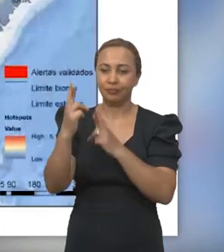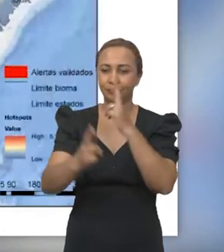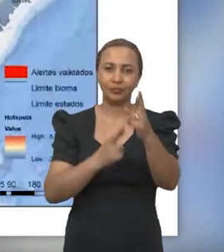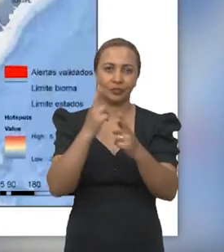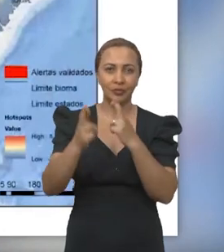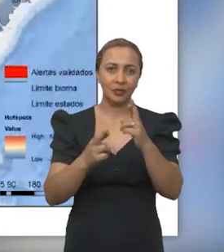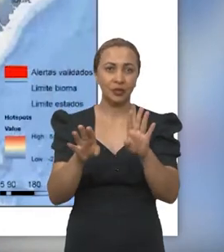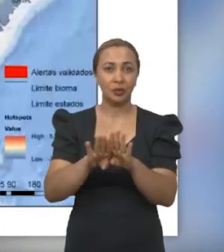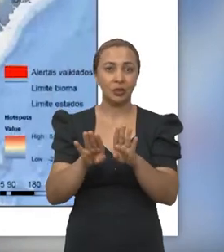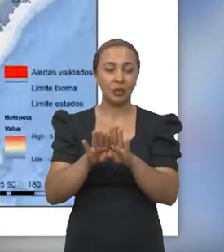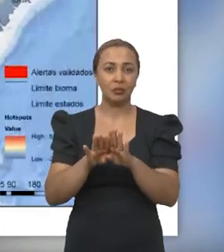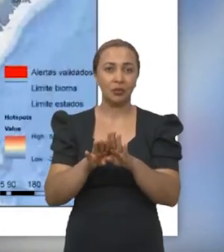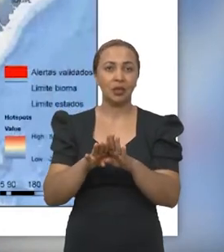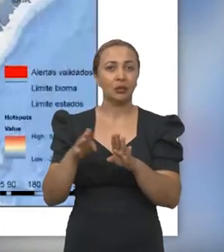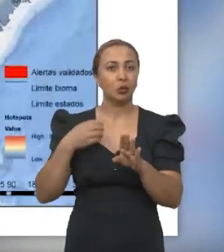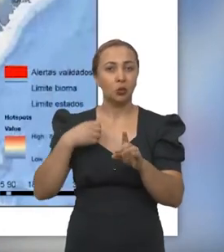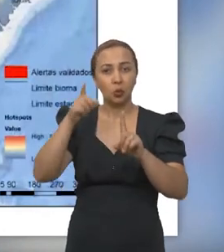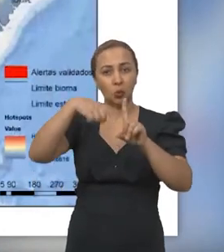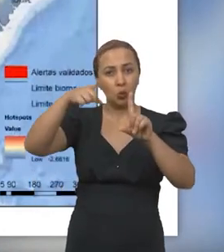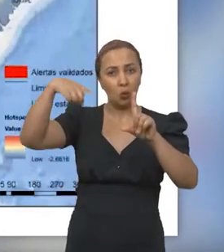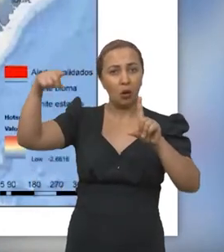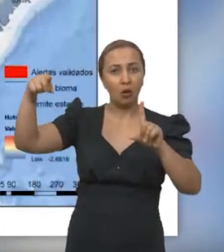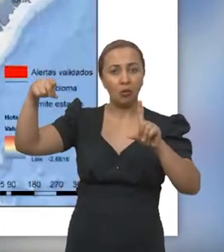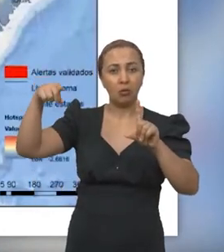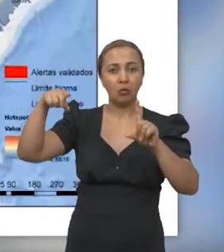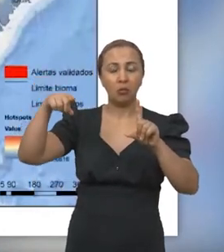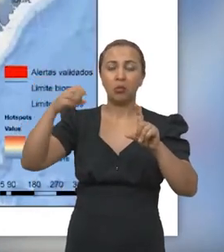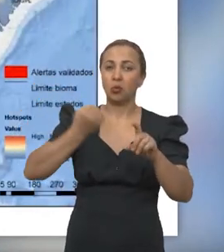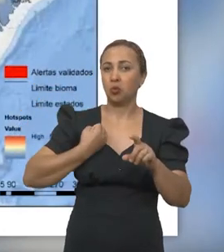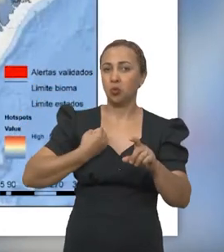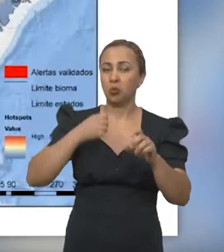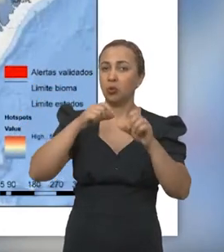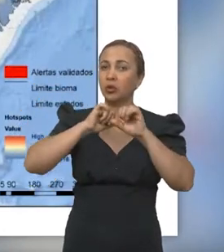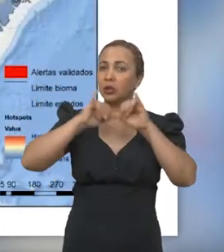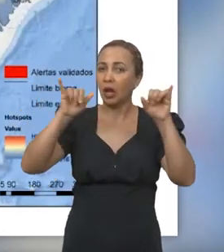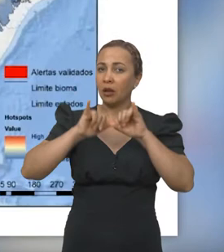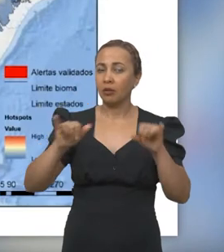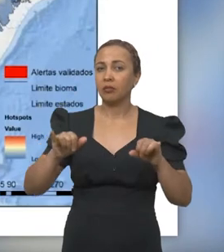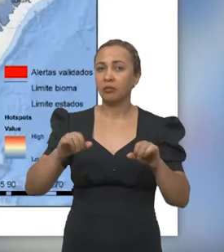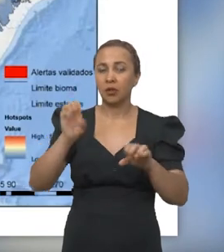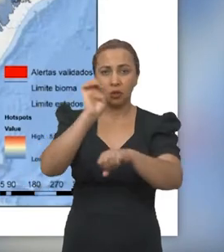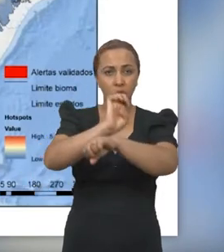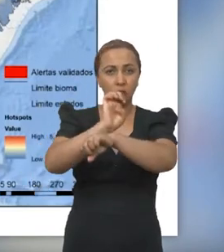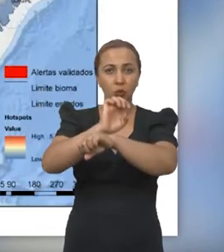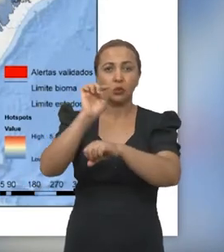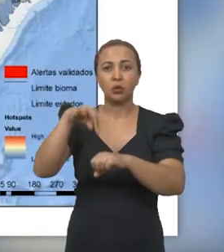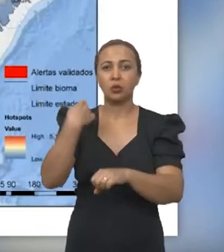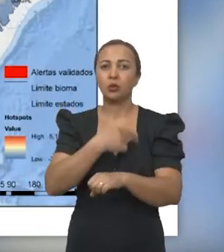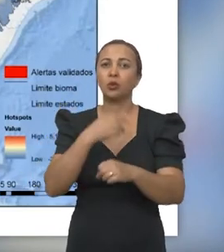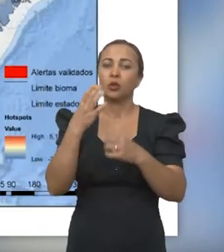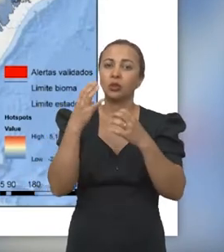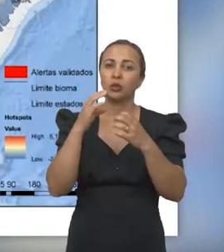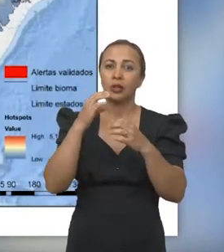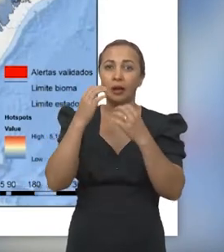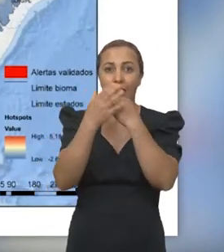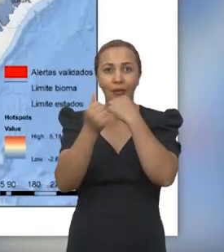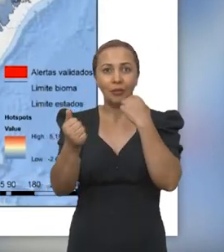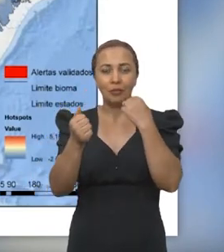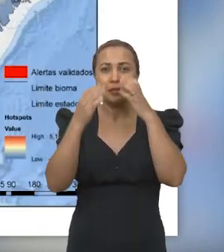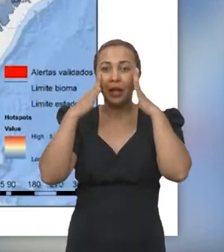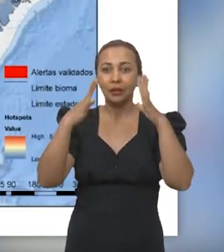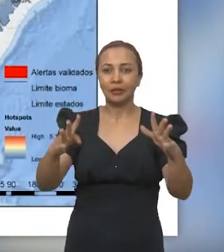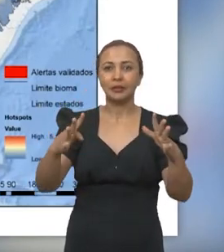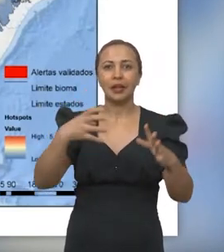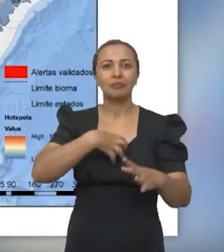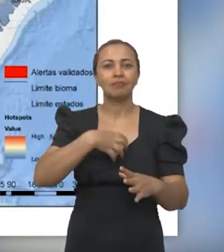em relação ao ranking né associado ao número de alertas do estado que a gente chama atenção aqui é